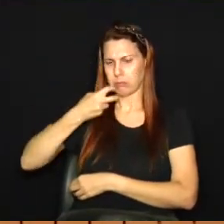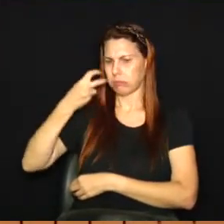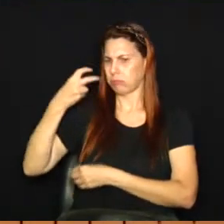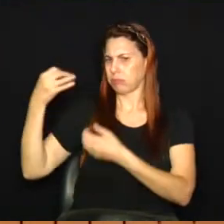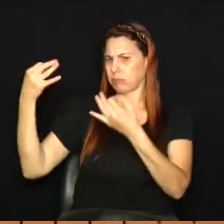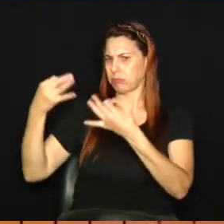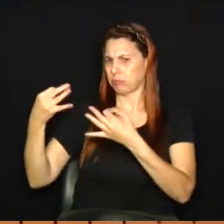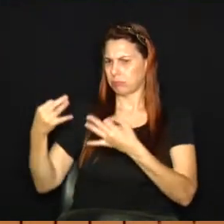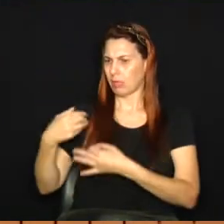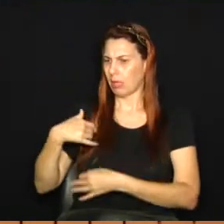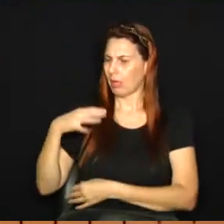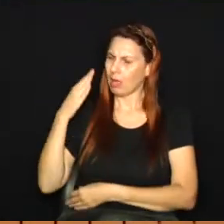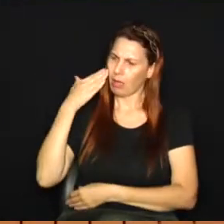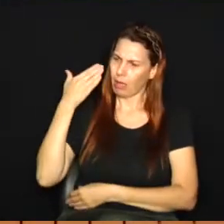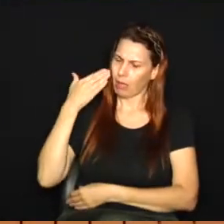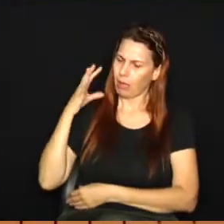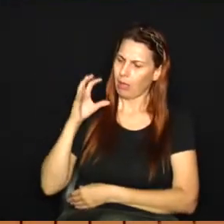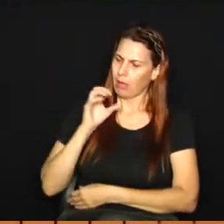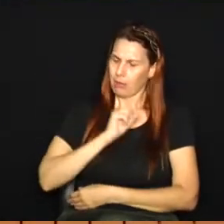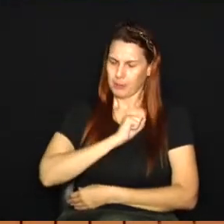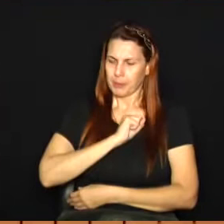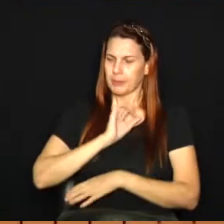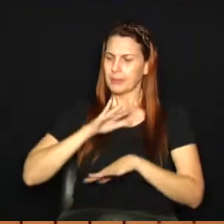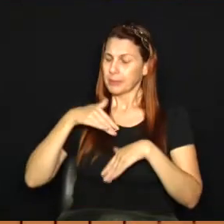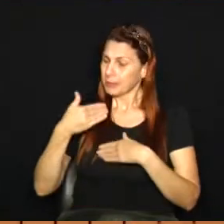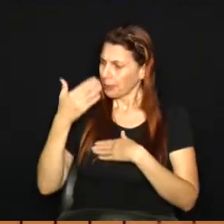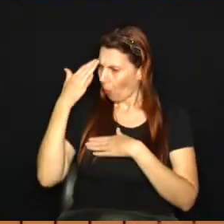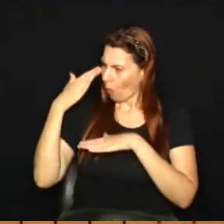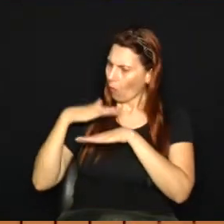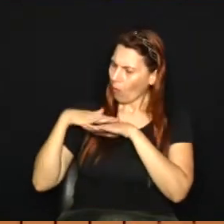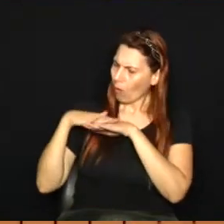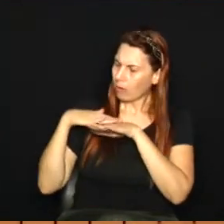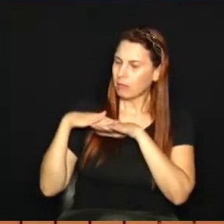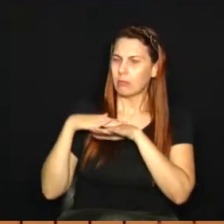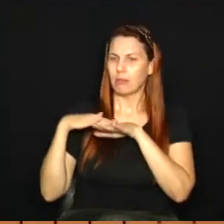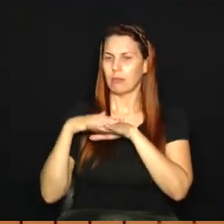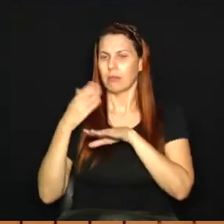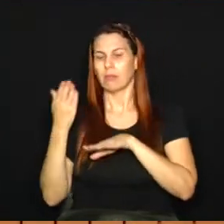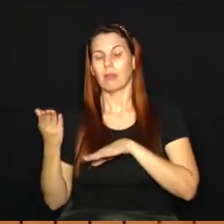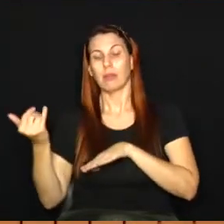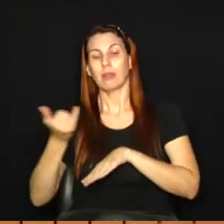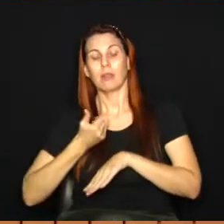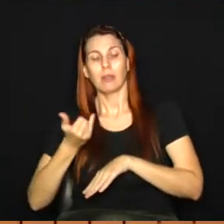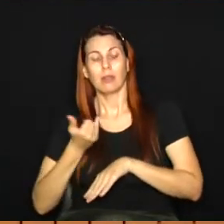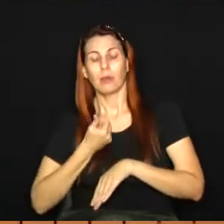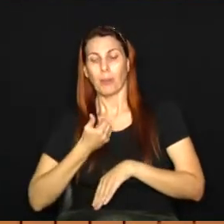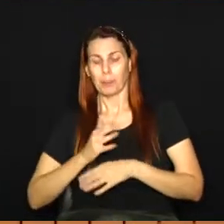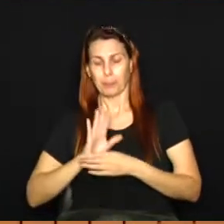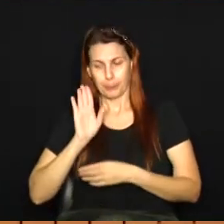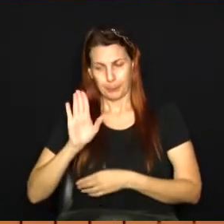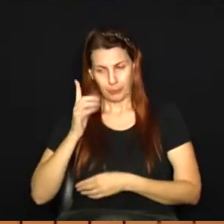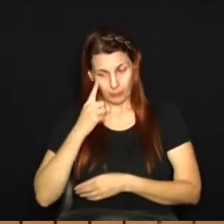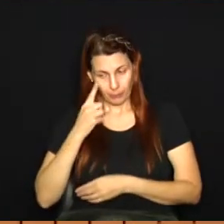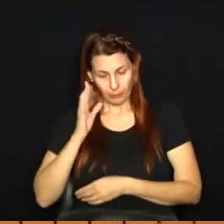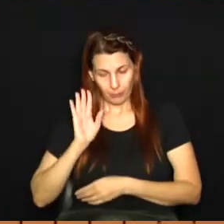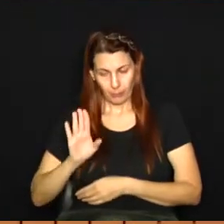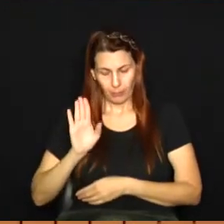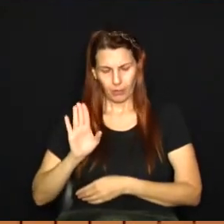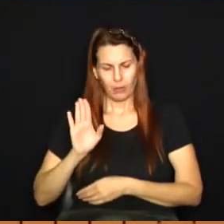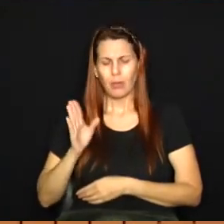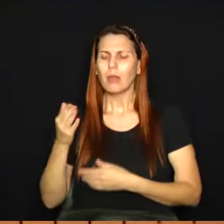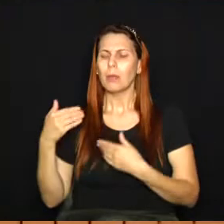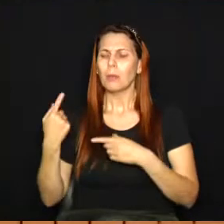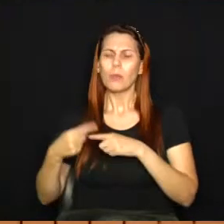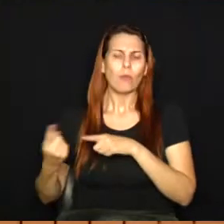gostava muito dele. E conversando com ele, ele disse para mim, vamos ver se você não